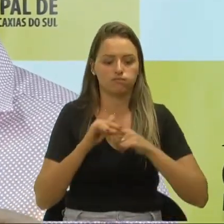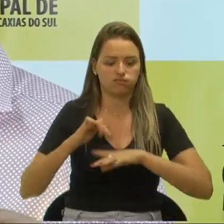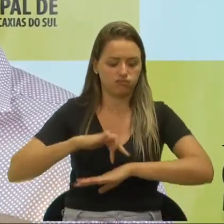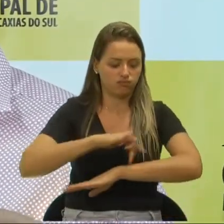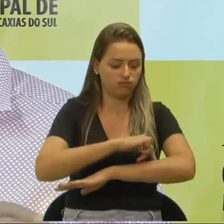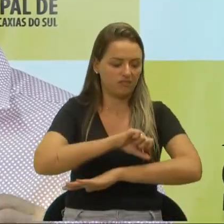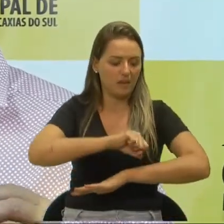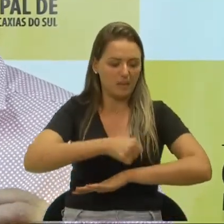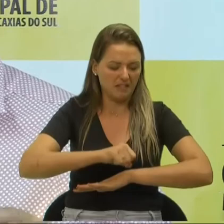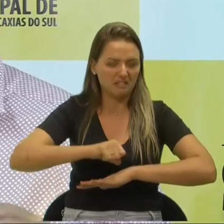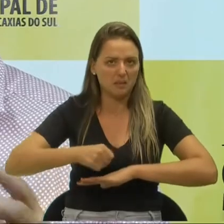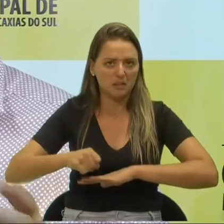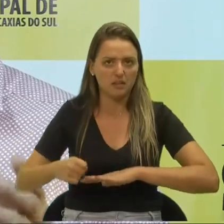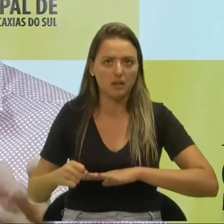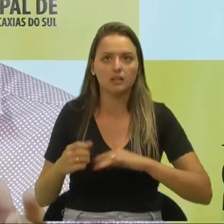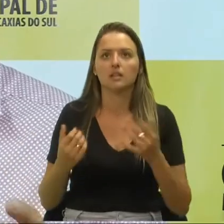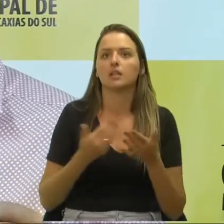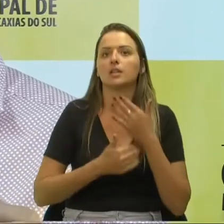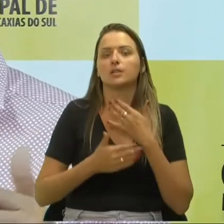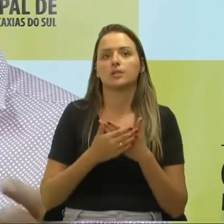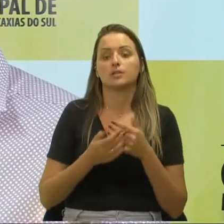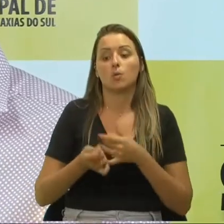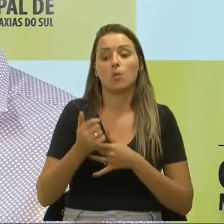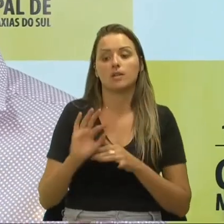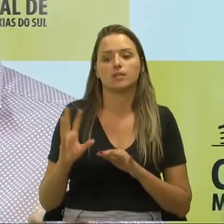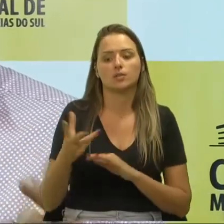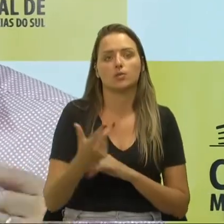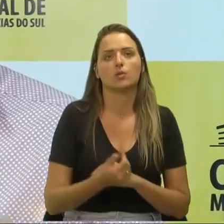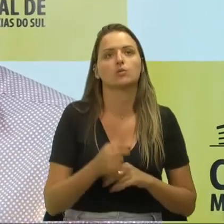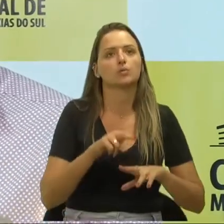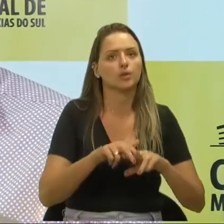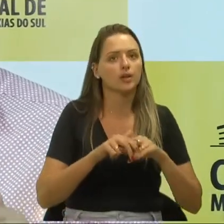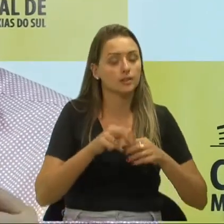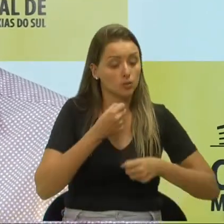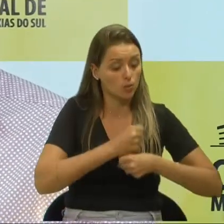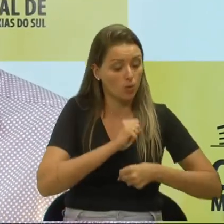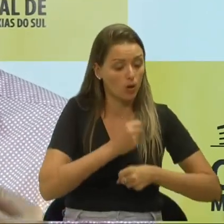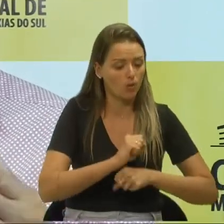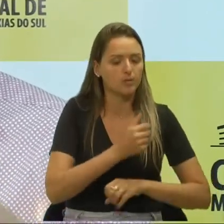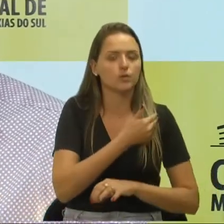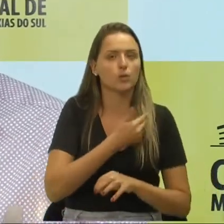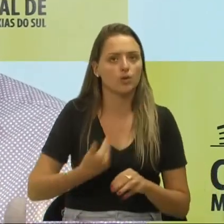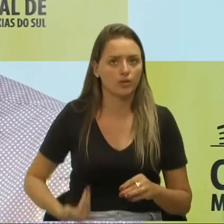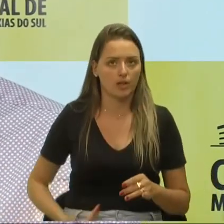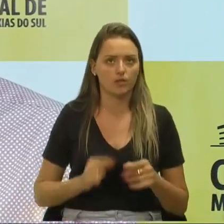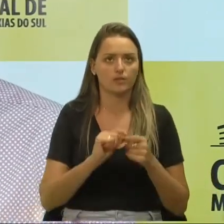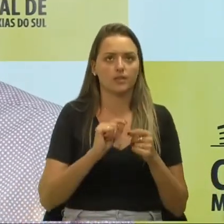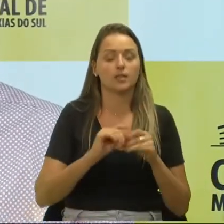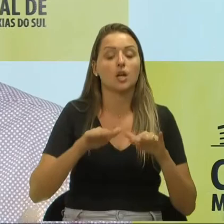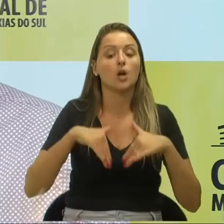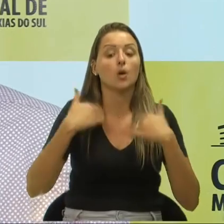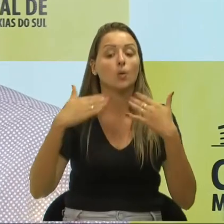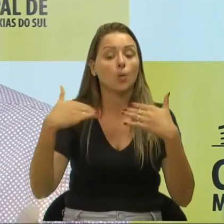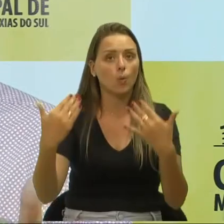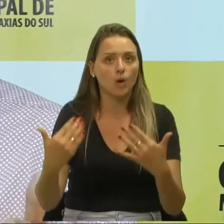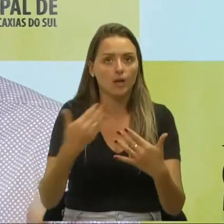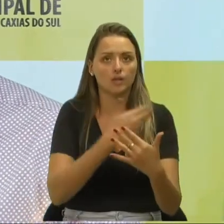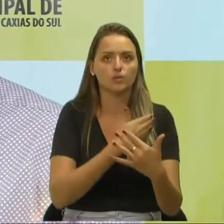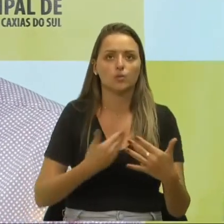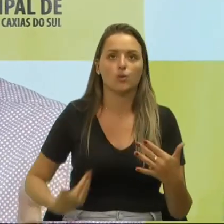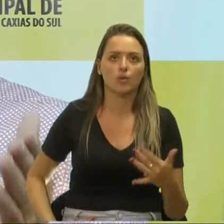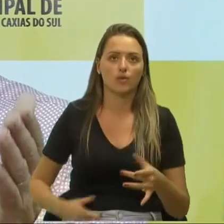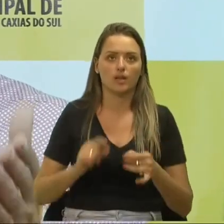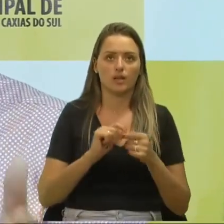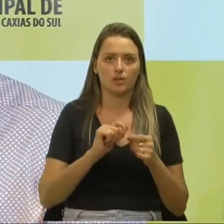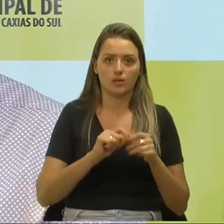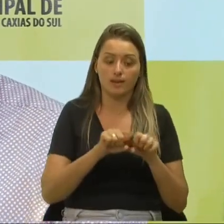danificadas na nossa cidade, a maioria delas por obras feitas pelo poder público. Quando o poder público faz uma